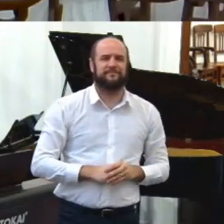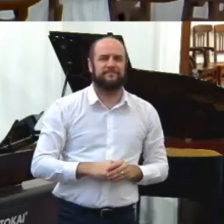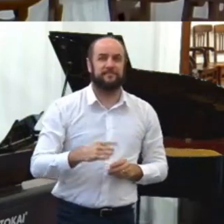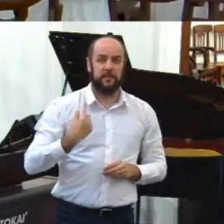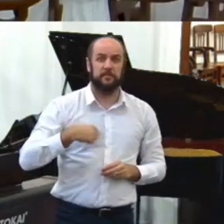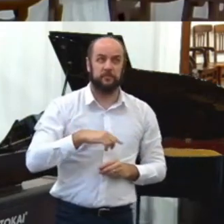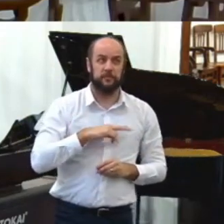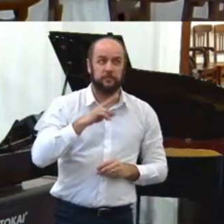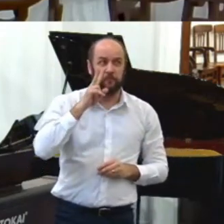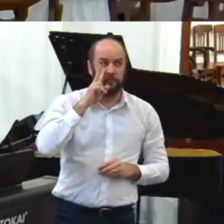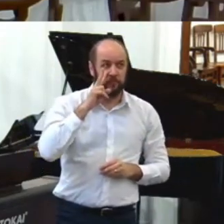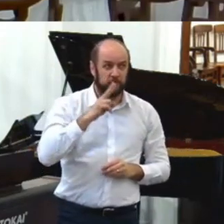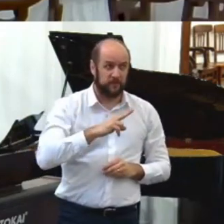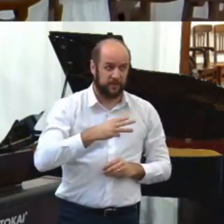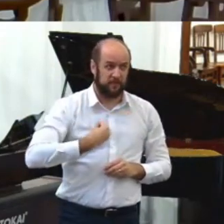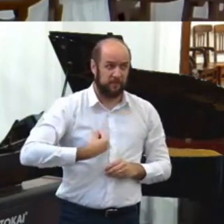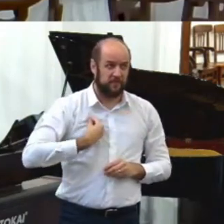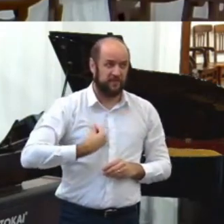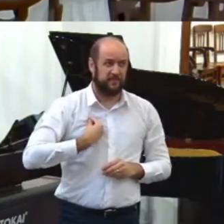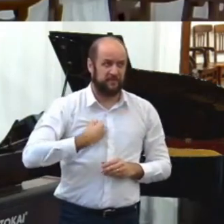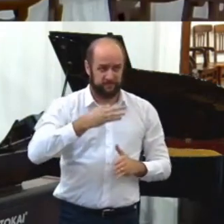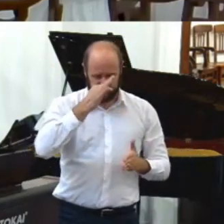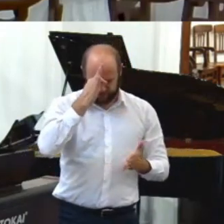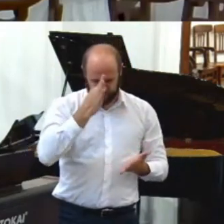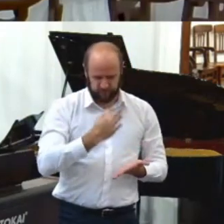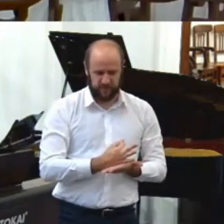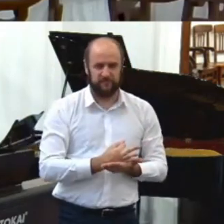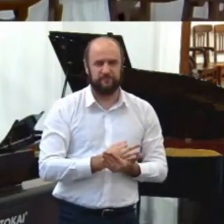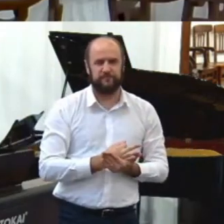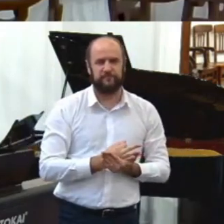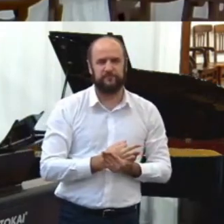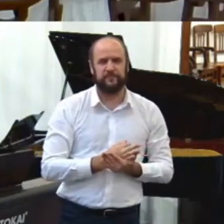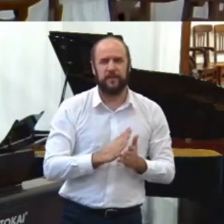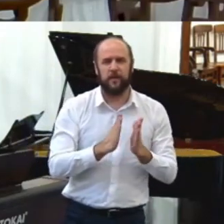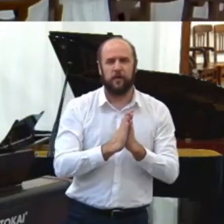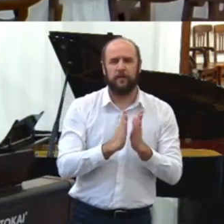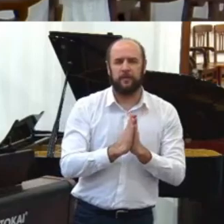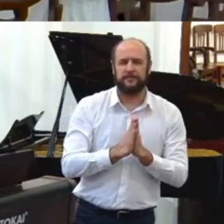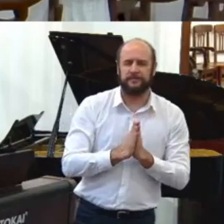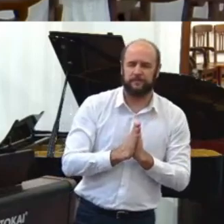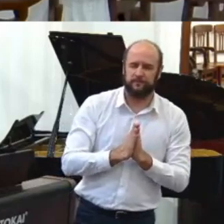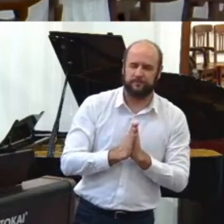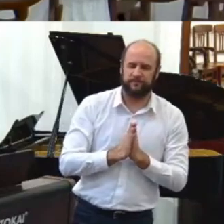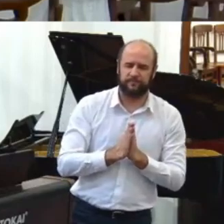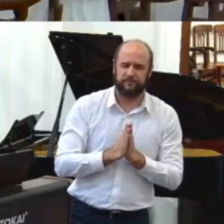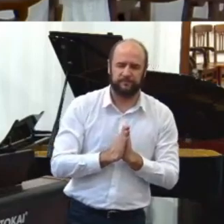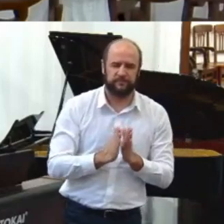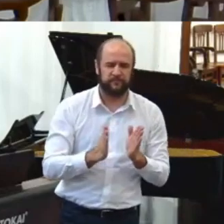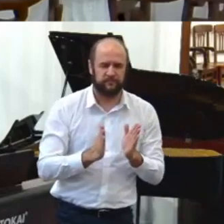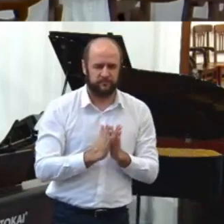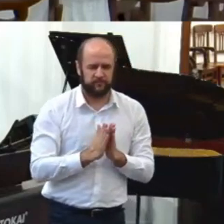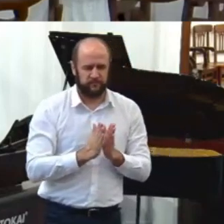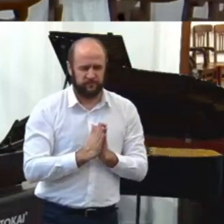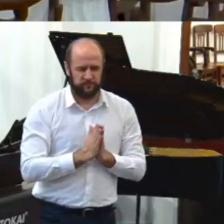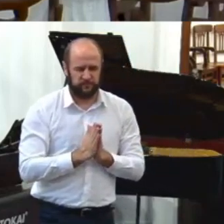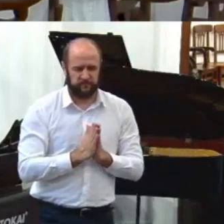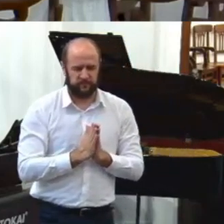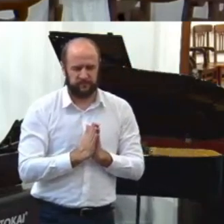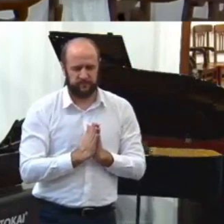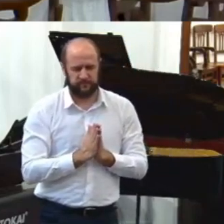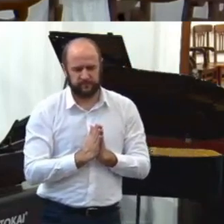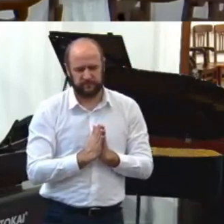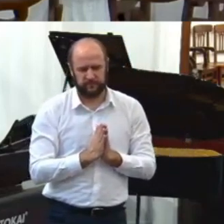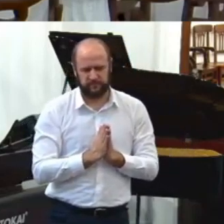Podemos vê-lo nas nossas vidas, pela fé. Feche seus olhos, vamos orar ao nosso Deus, uma oração de